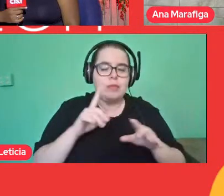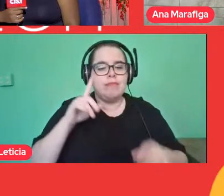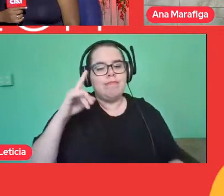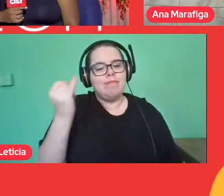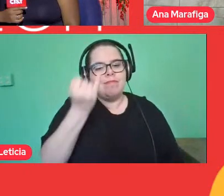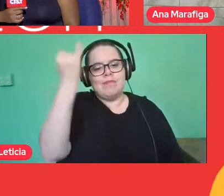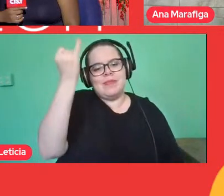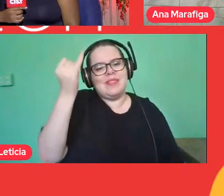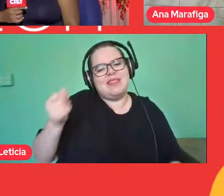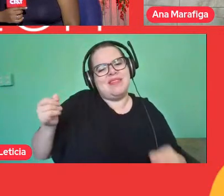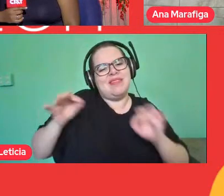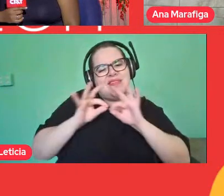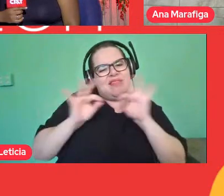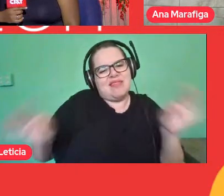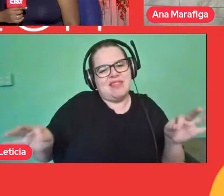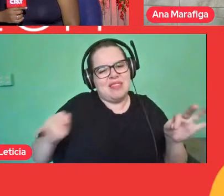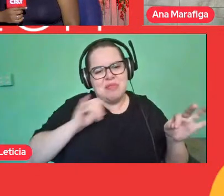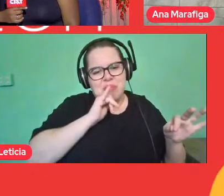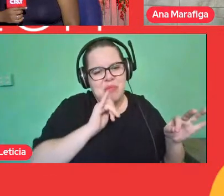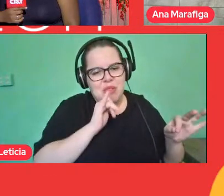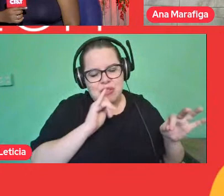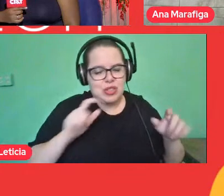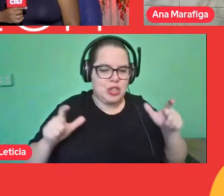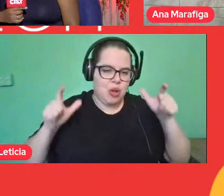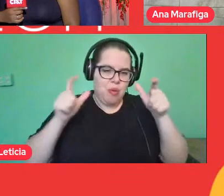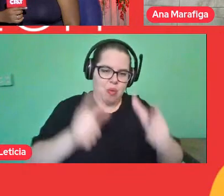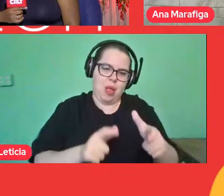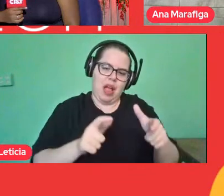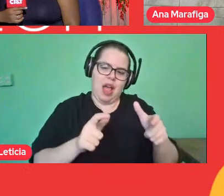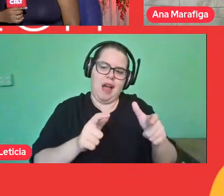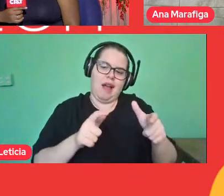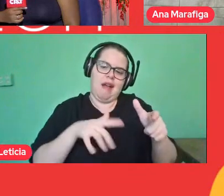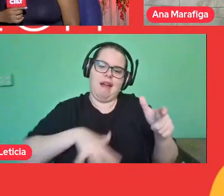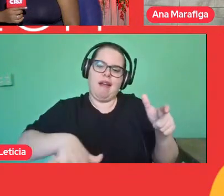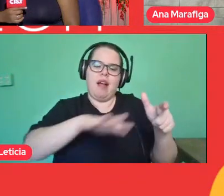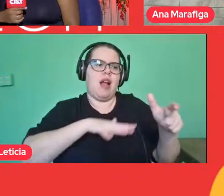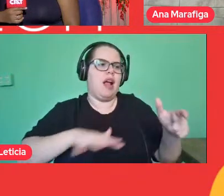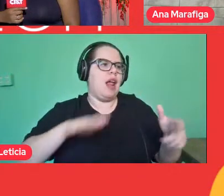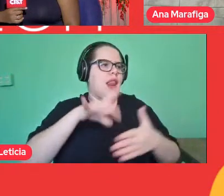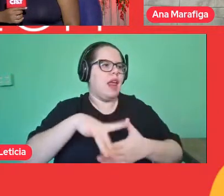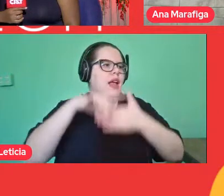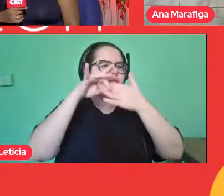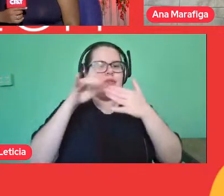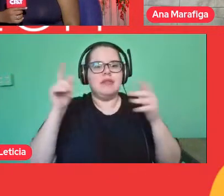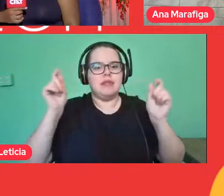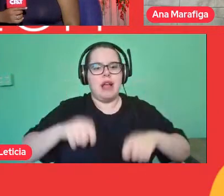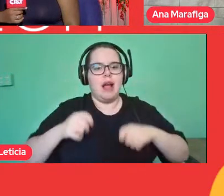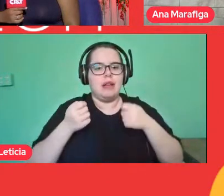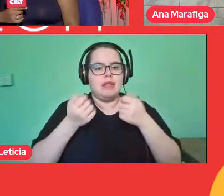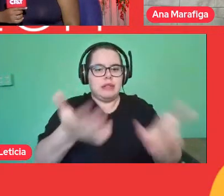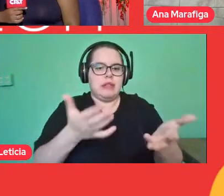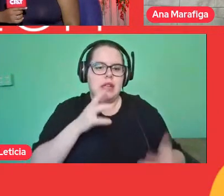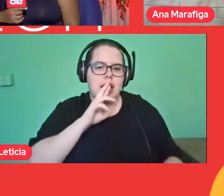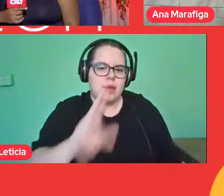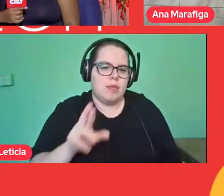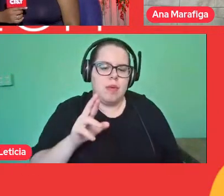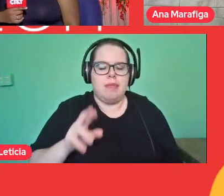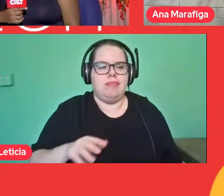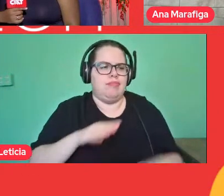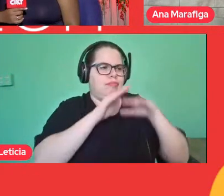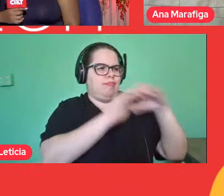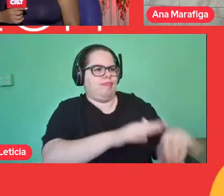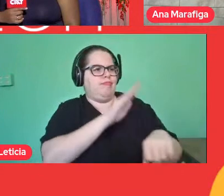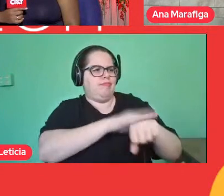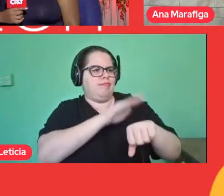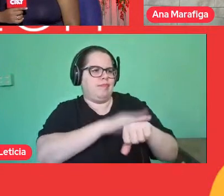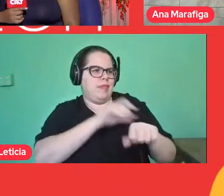muito pobre um lugar onde a liderança, ela dá todas as respostas, né? Ela diz o que precisa ser